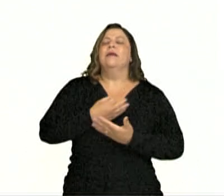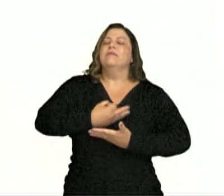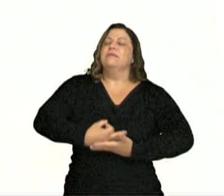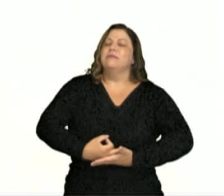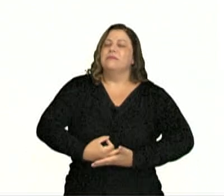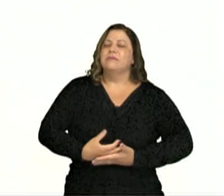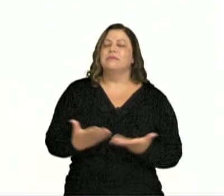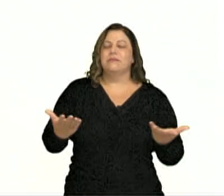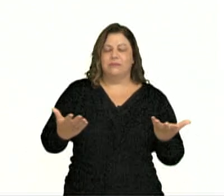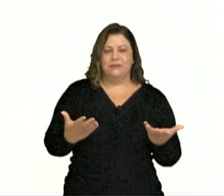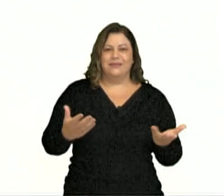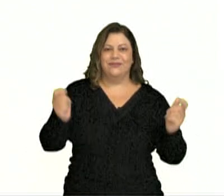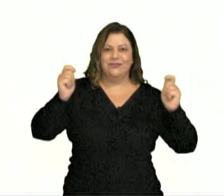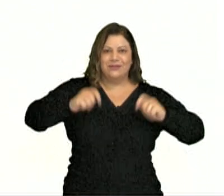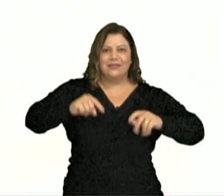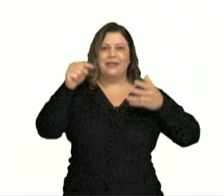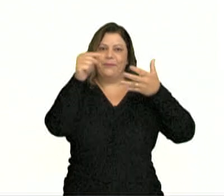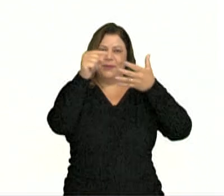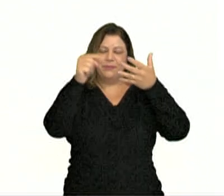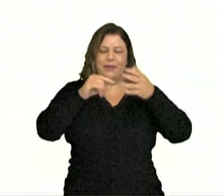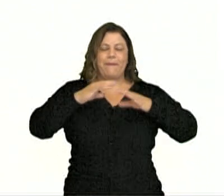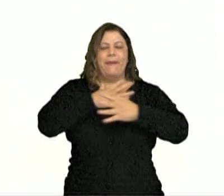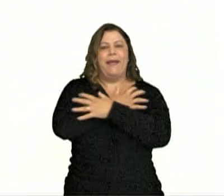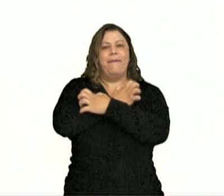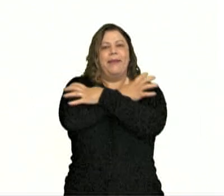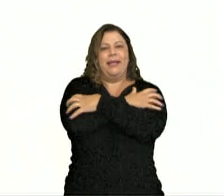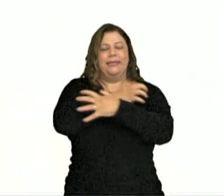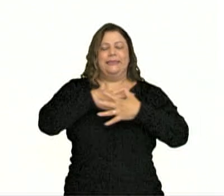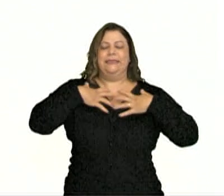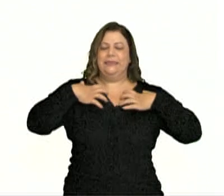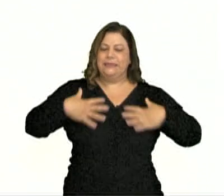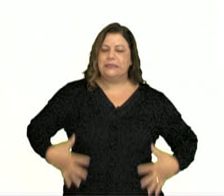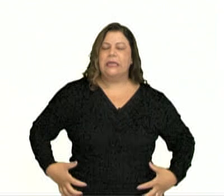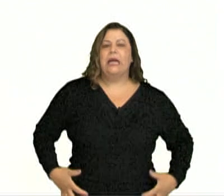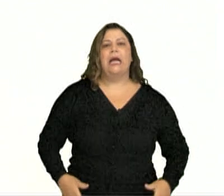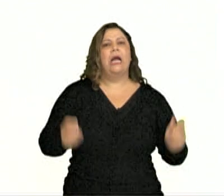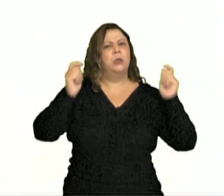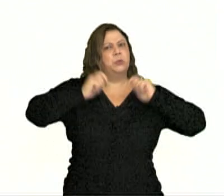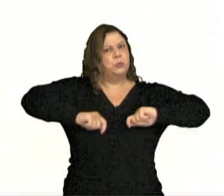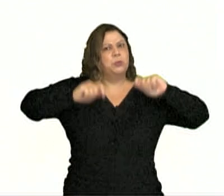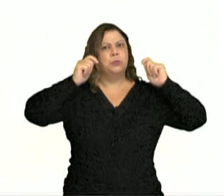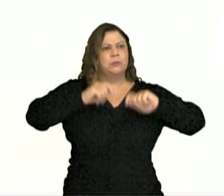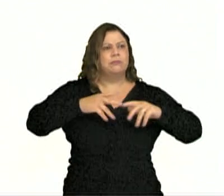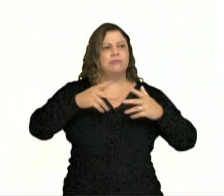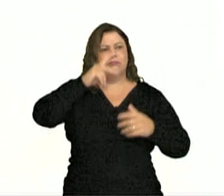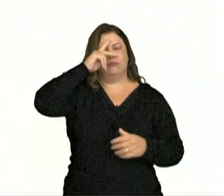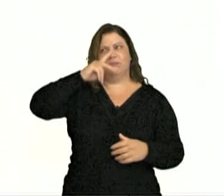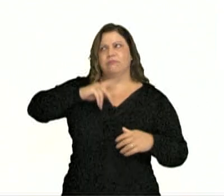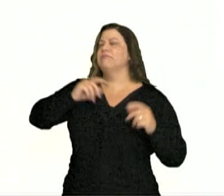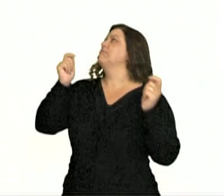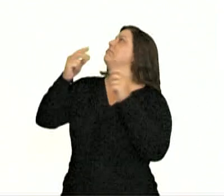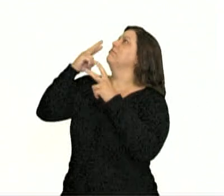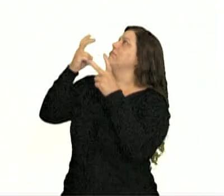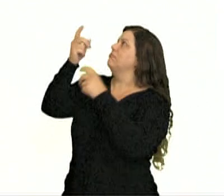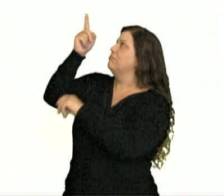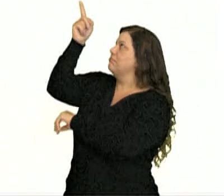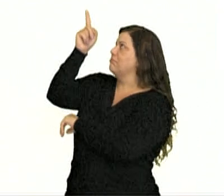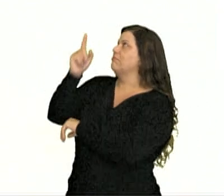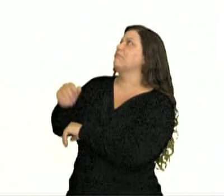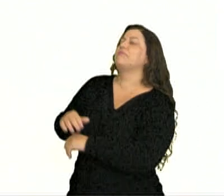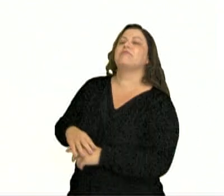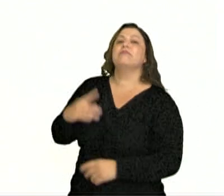yoga, pilates, massagem e as automassagens. Se nós observarmos pela imagem, então, é uma